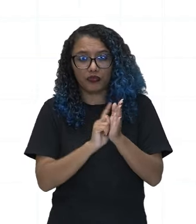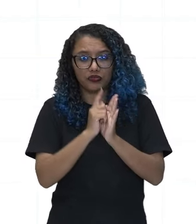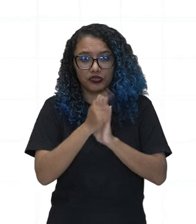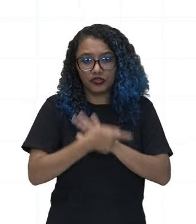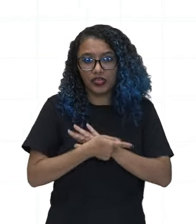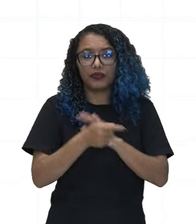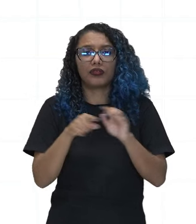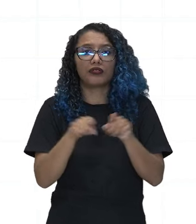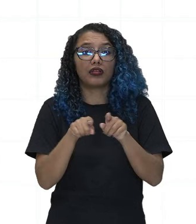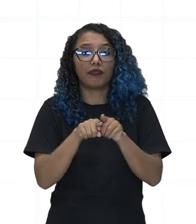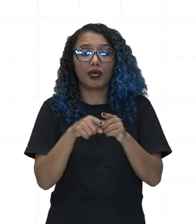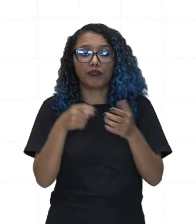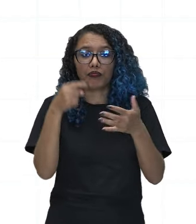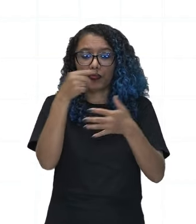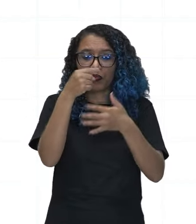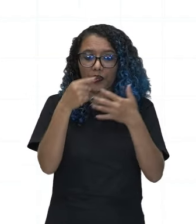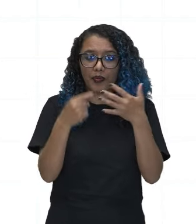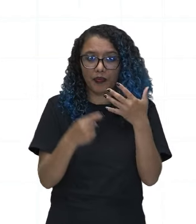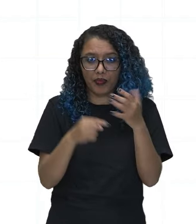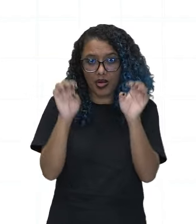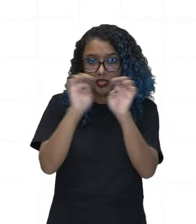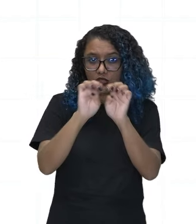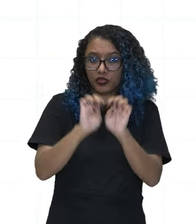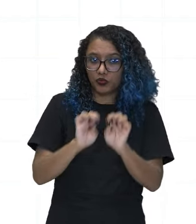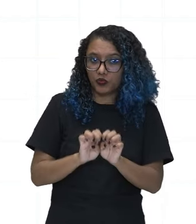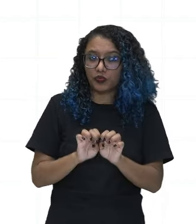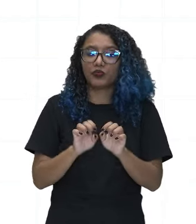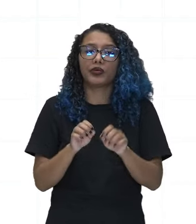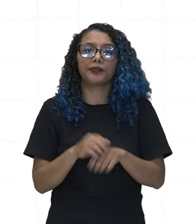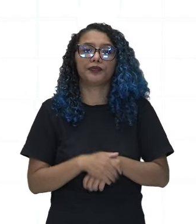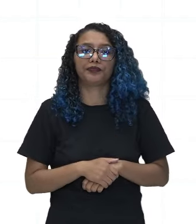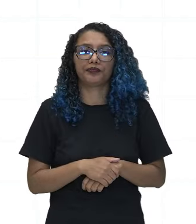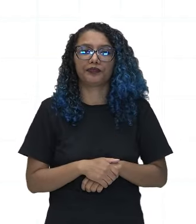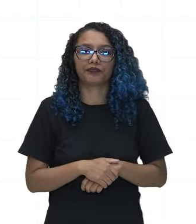gênero, elementos estruturais,